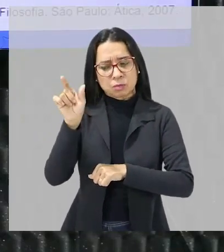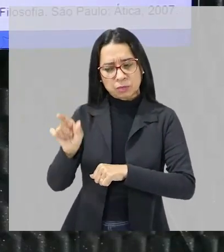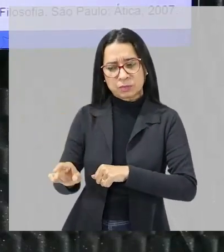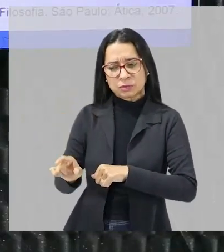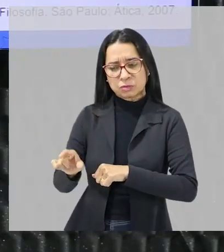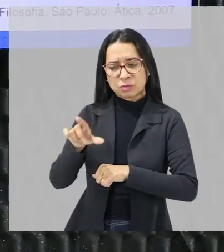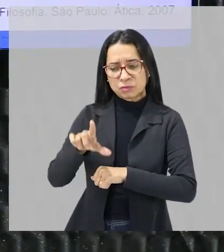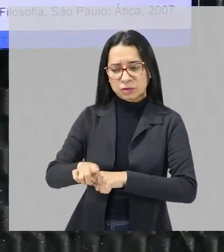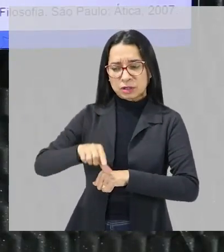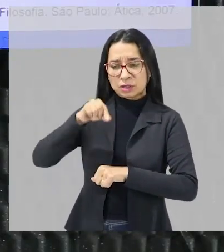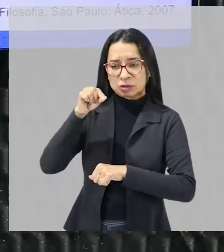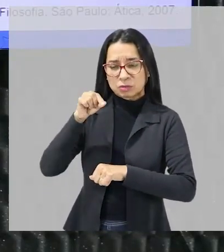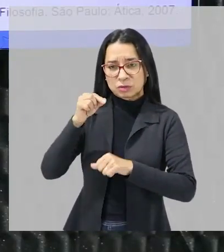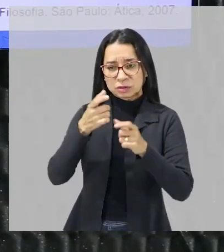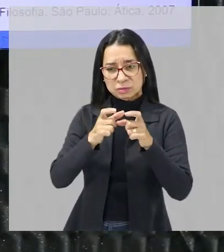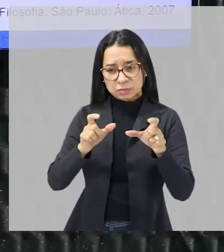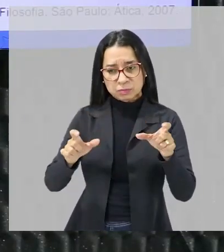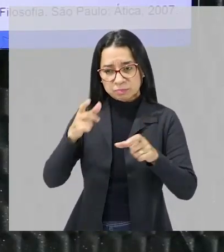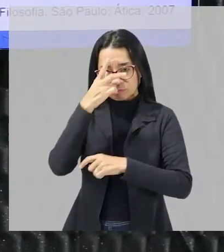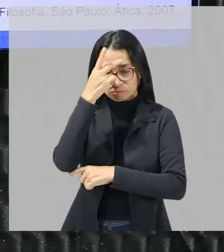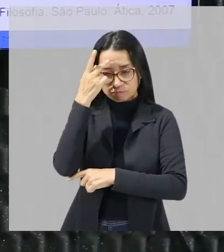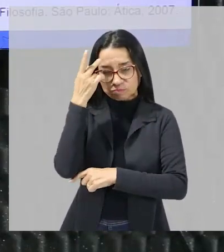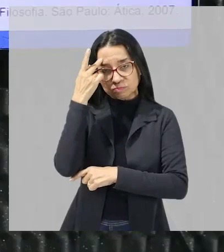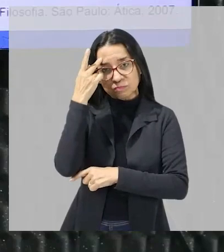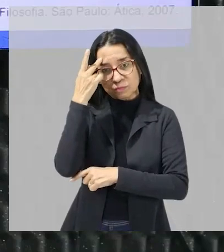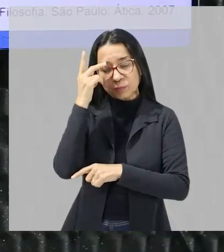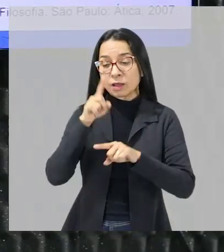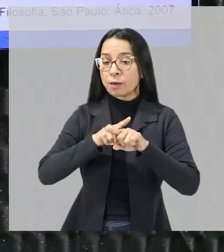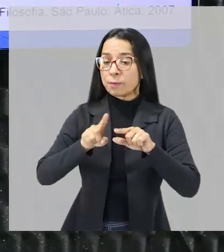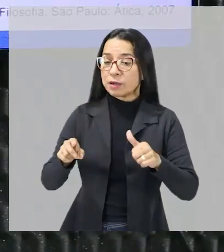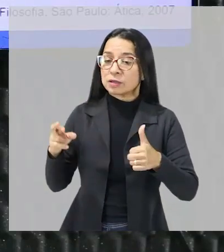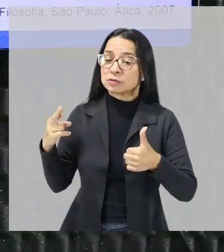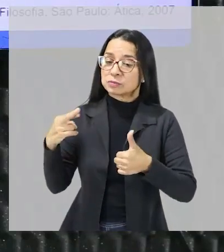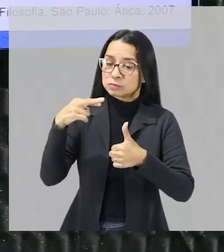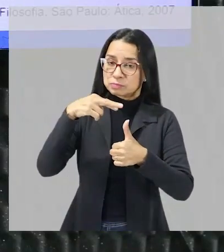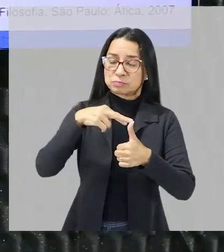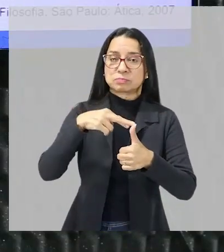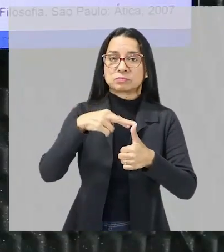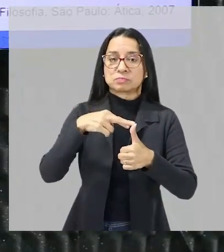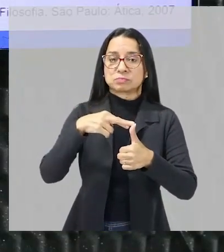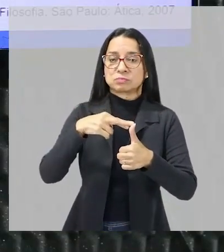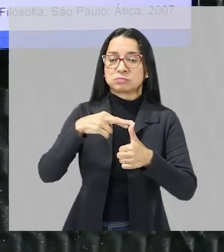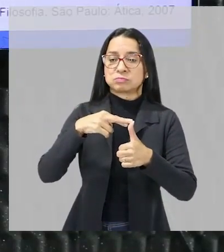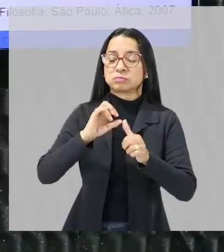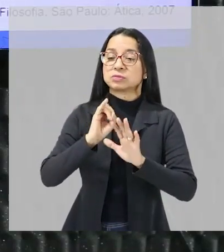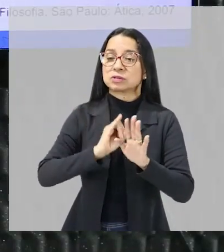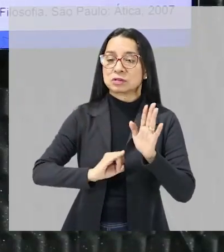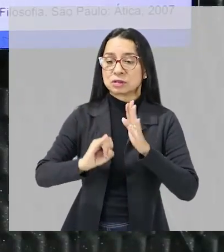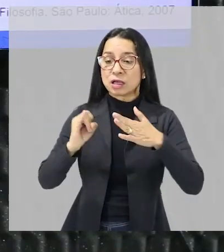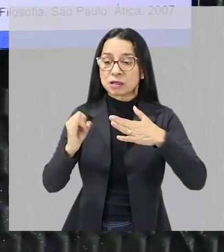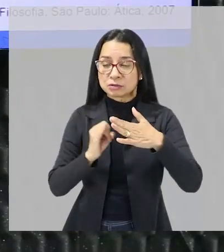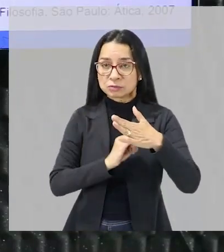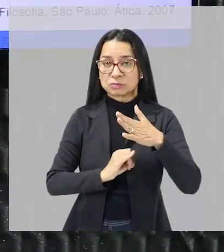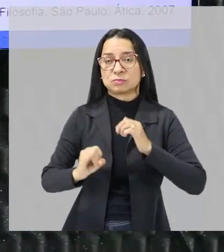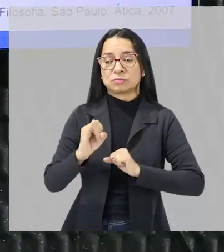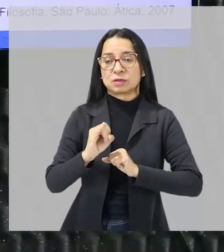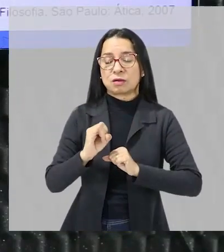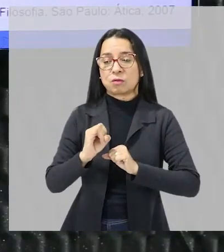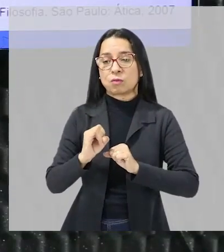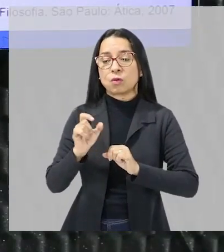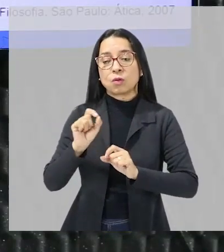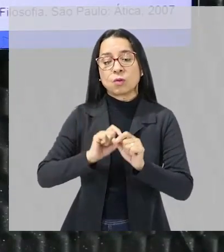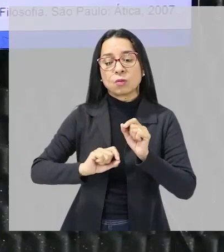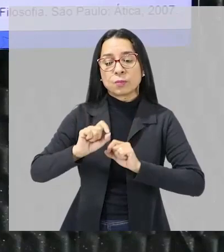uma escolha da maioria dos cidadãos, mas o cargo, a instituição, a parte que forma de fato o